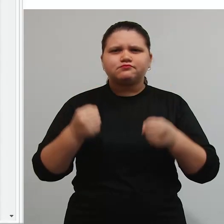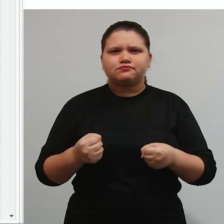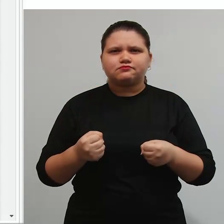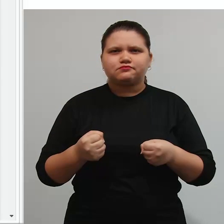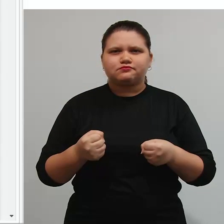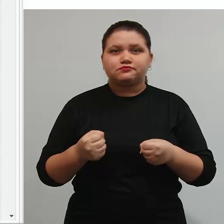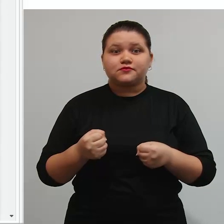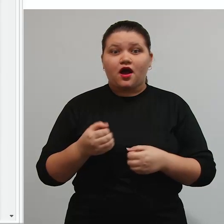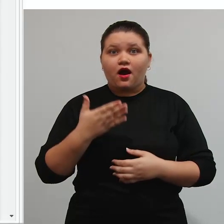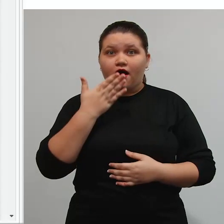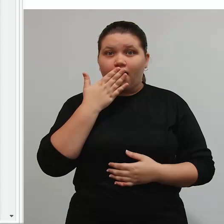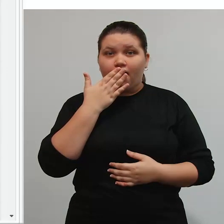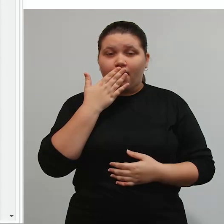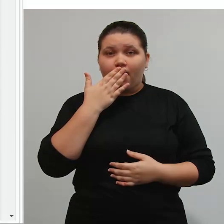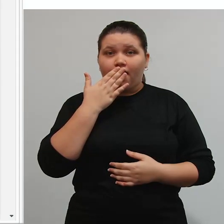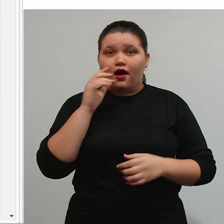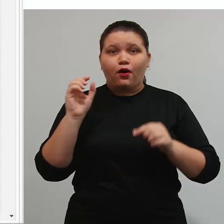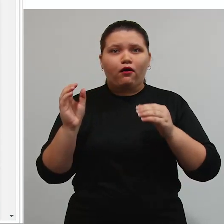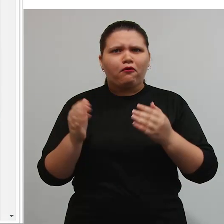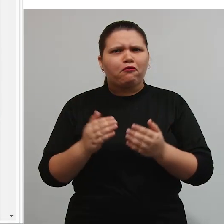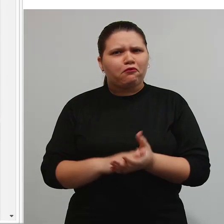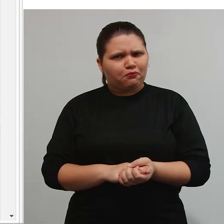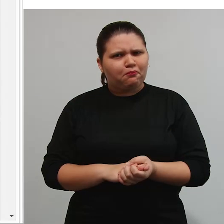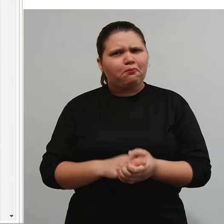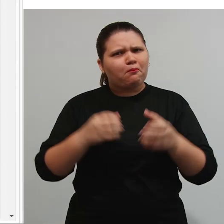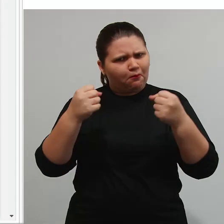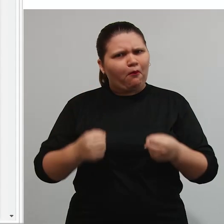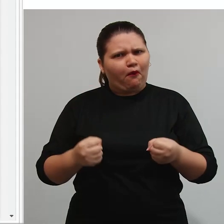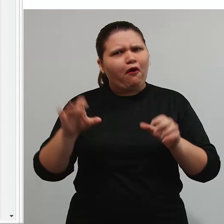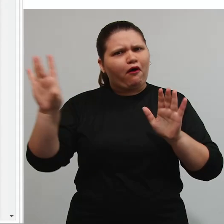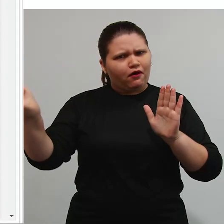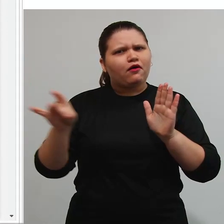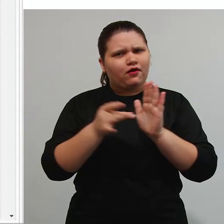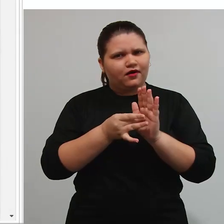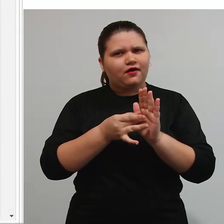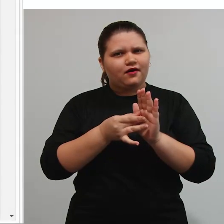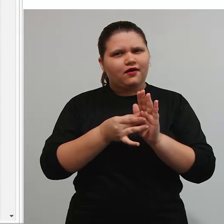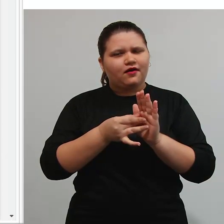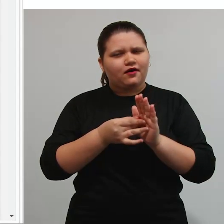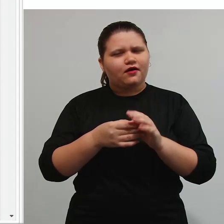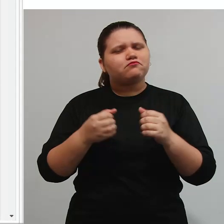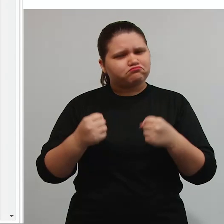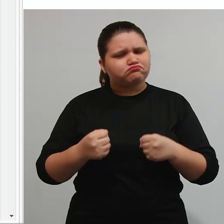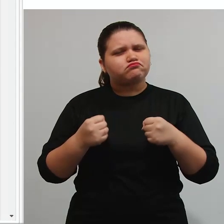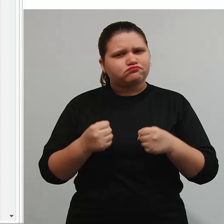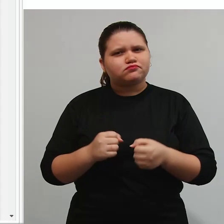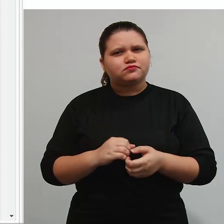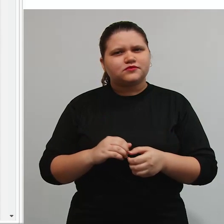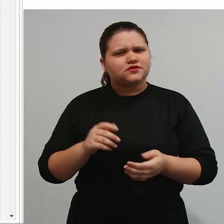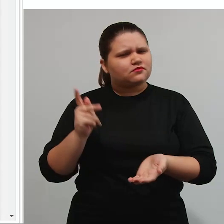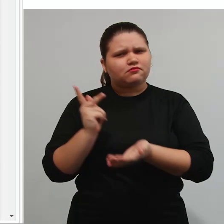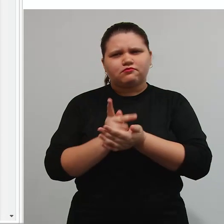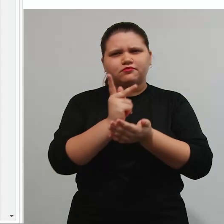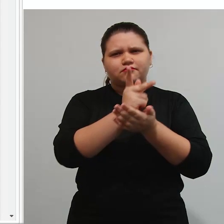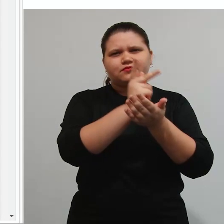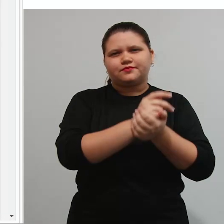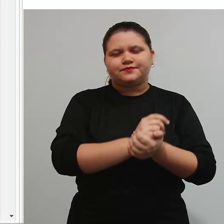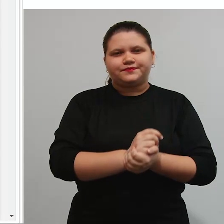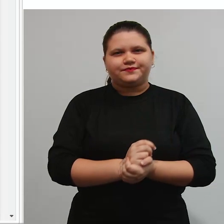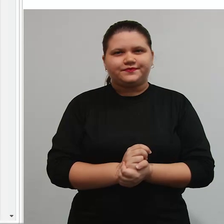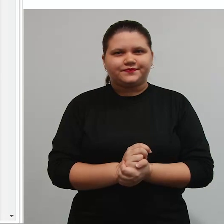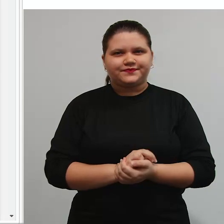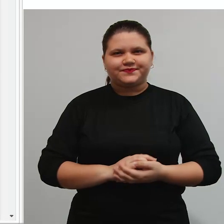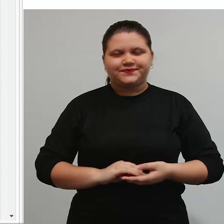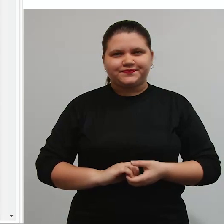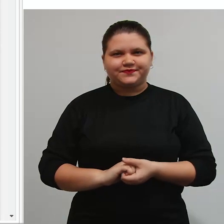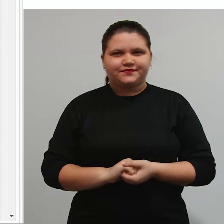Pode. O quê? Não acredito. Posso copiar e colar? Com certeza, sempre. Aliás, é